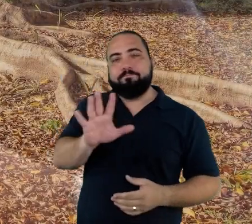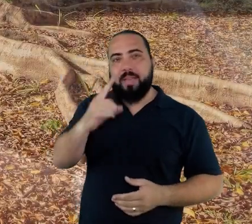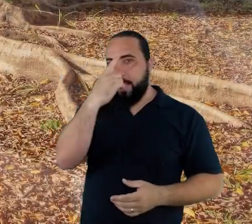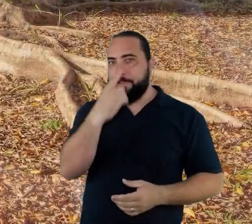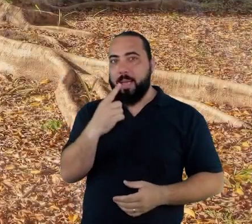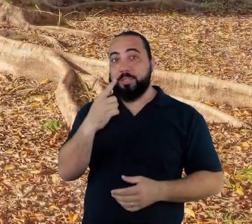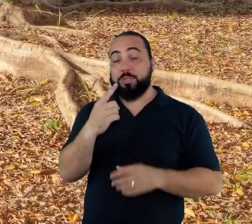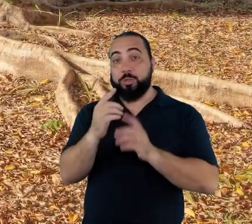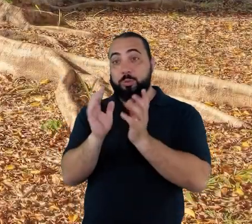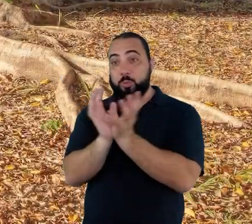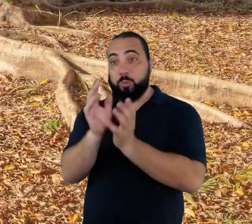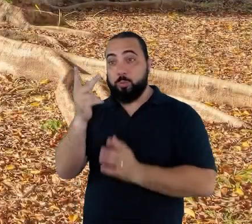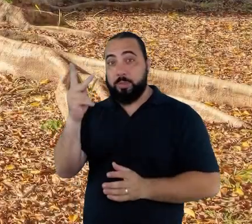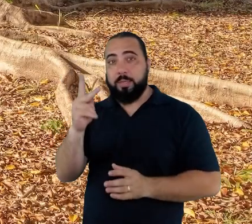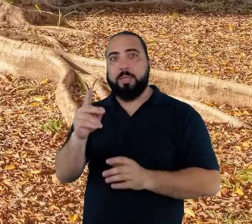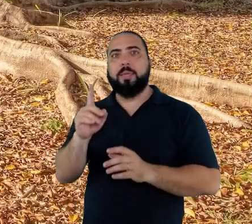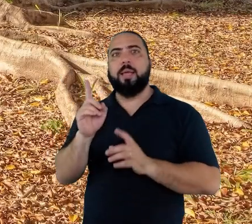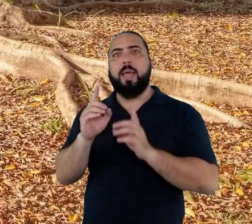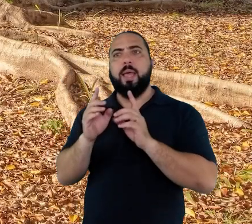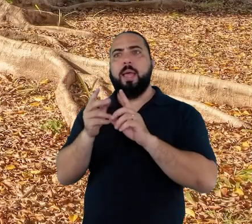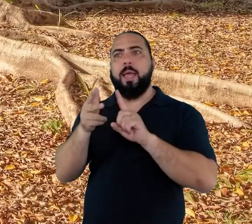o indígena tinha